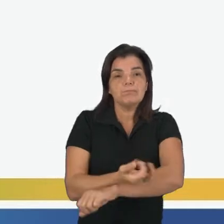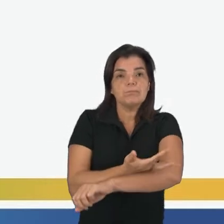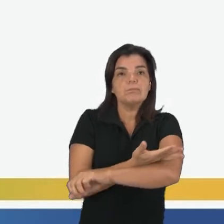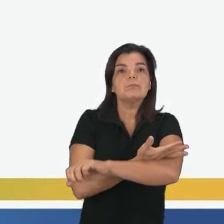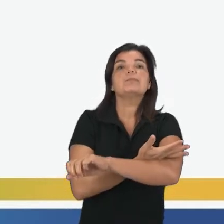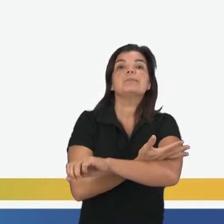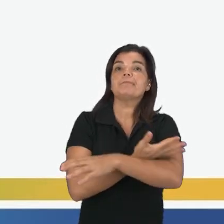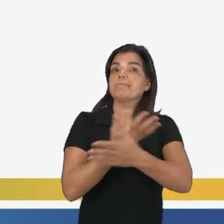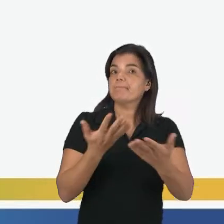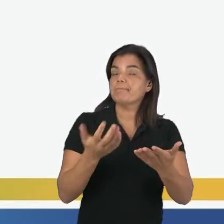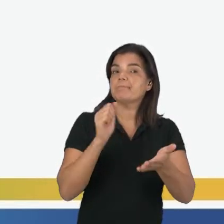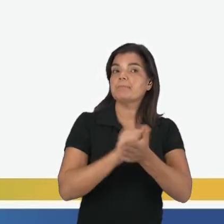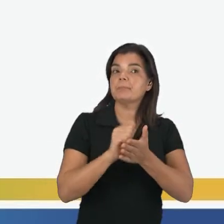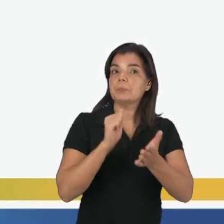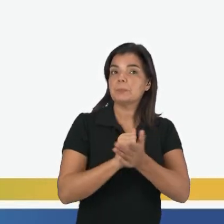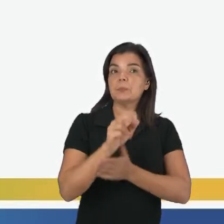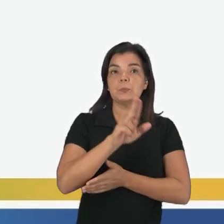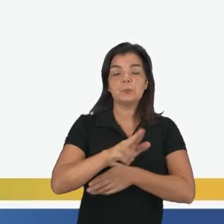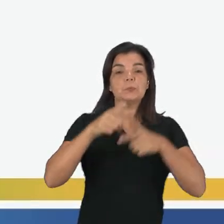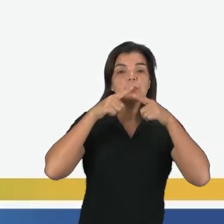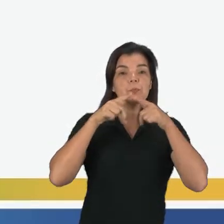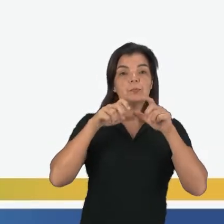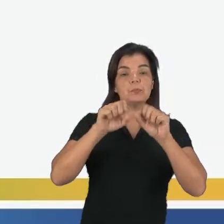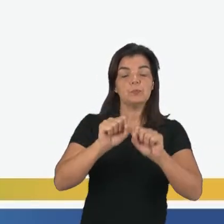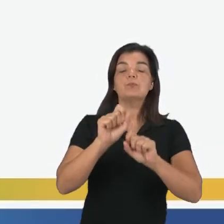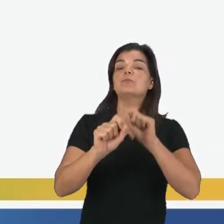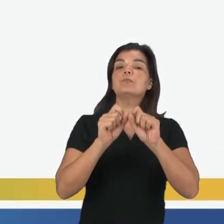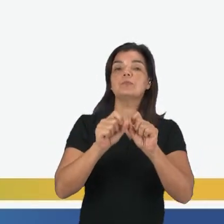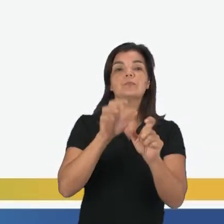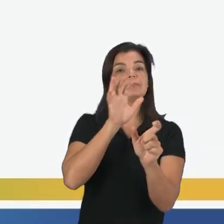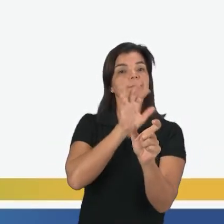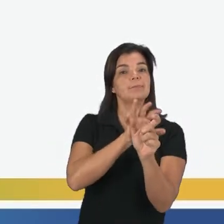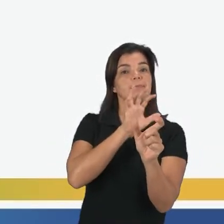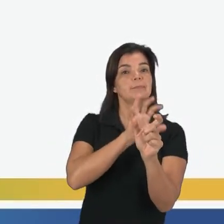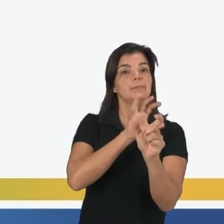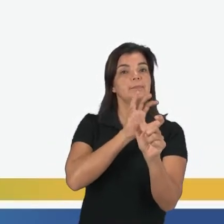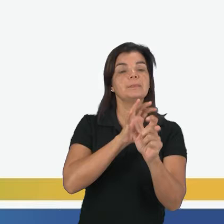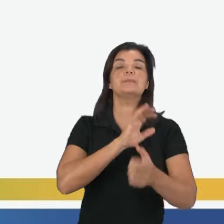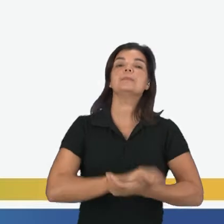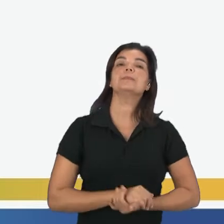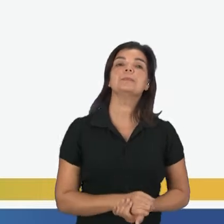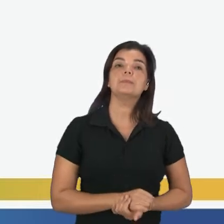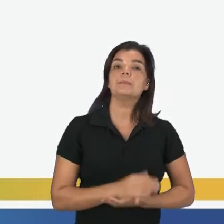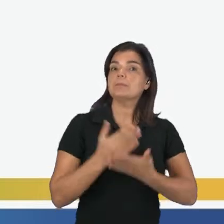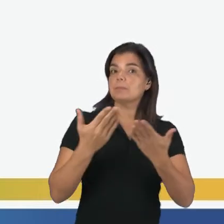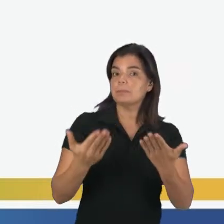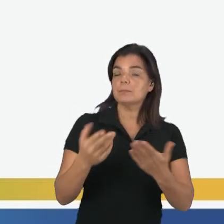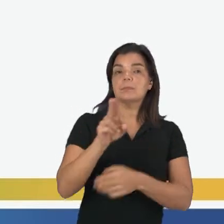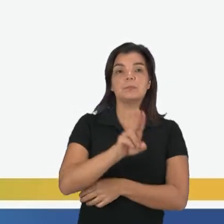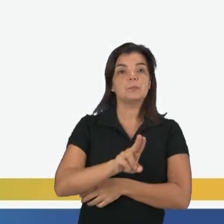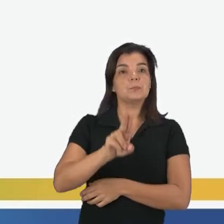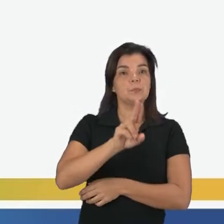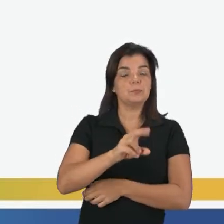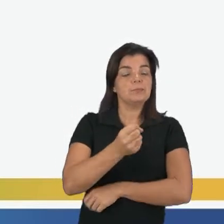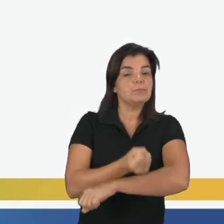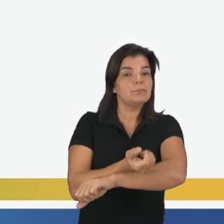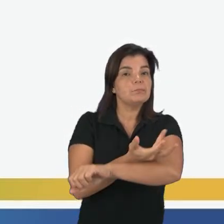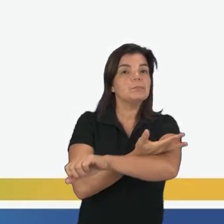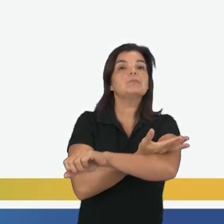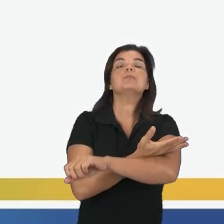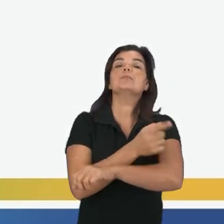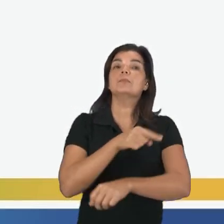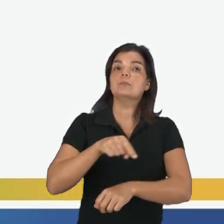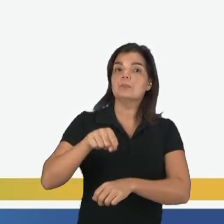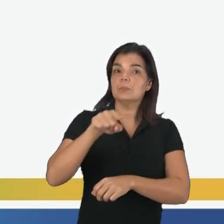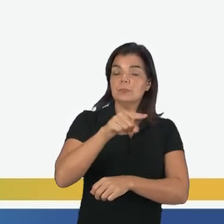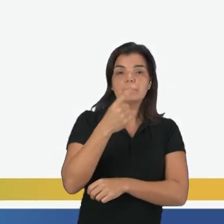emoção, e são escritos fazendo uso de uma linguagem mais conotativa. Pelo fato de usar mais emoção,